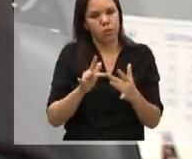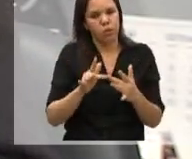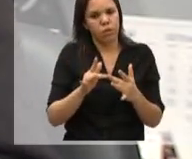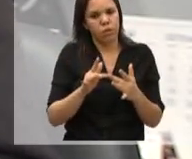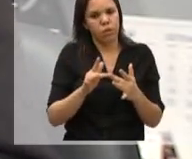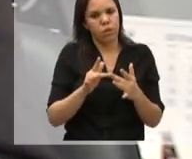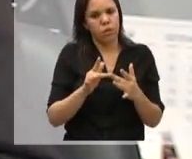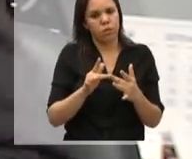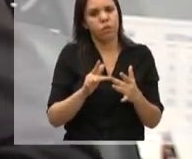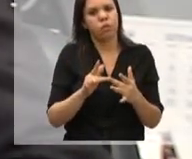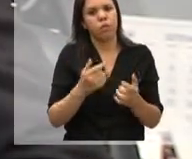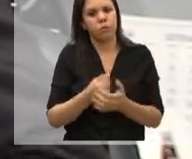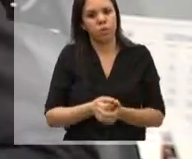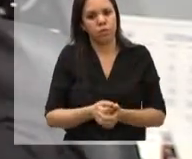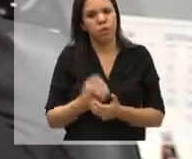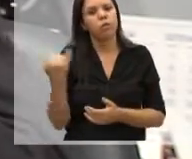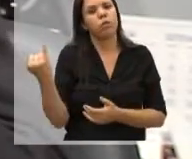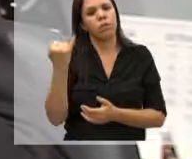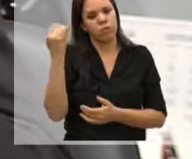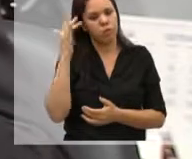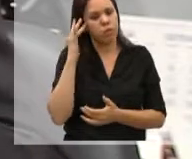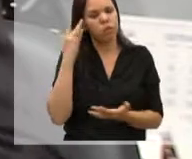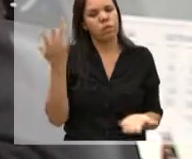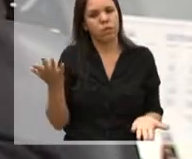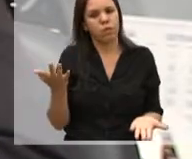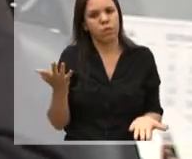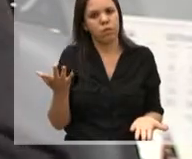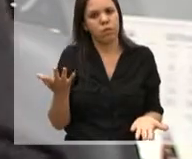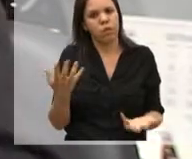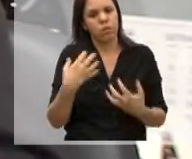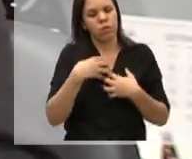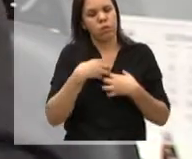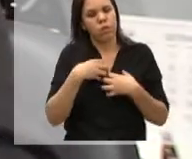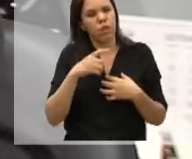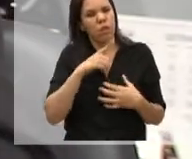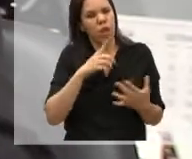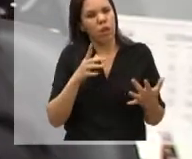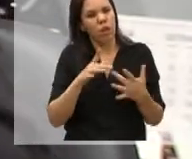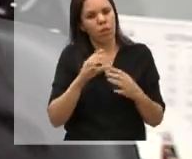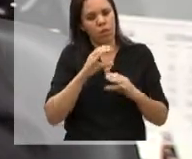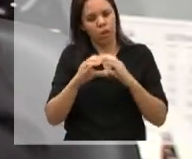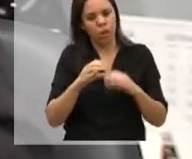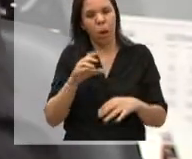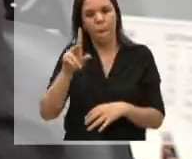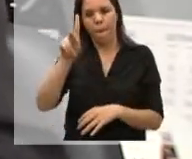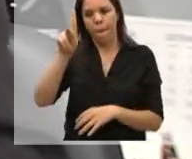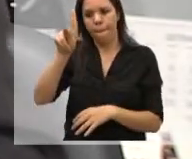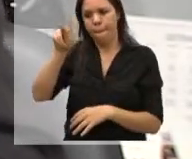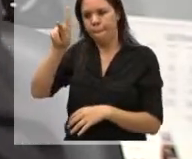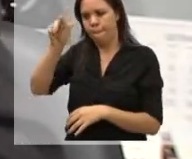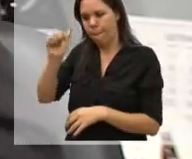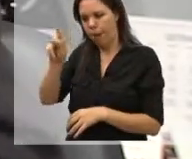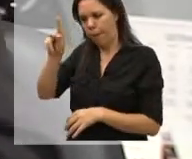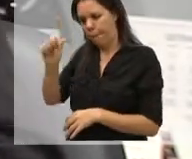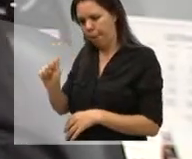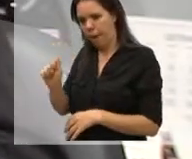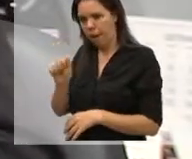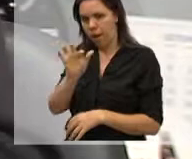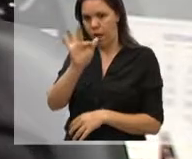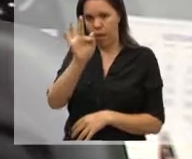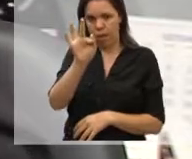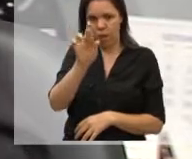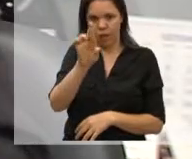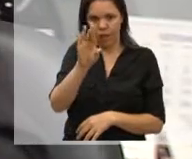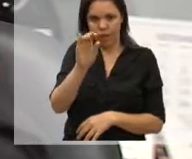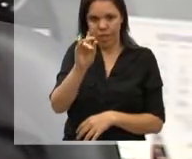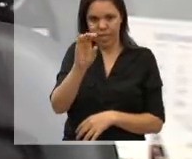corpo a corpo, né? Eu acho que é importante você tocar as pessoas. O Papa Francisco, ele faz uma